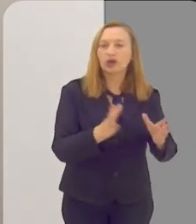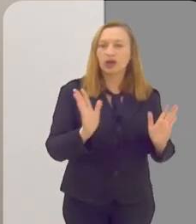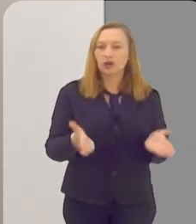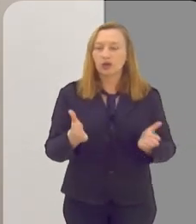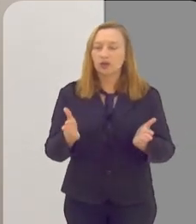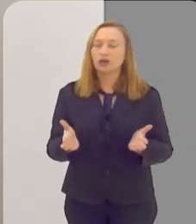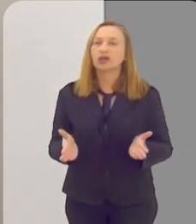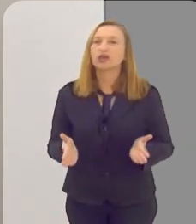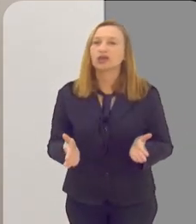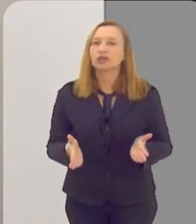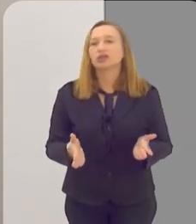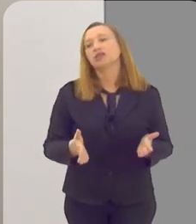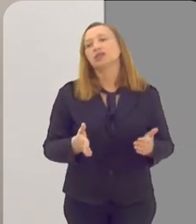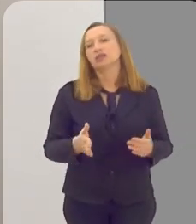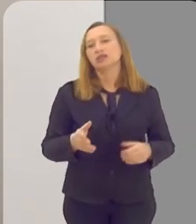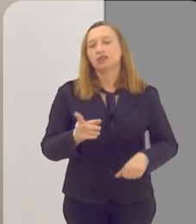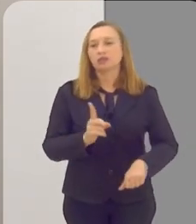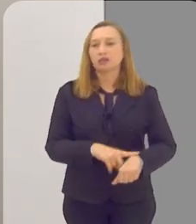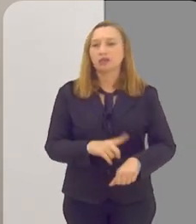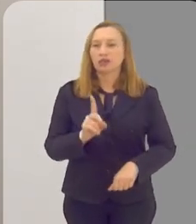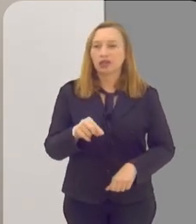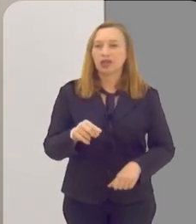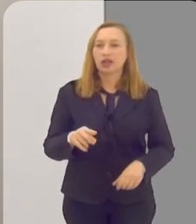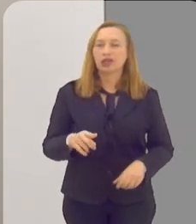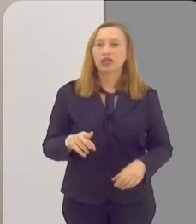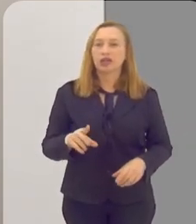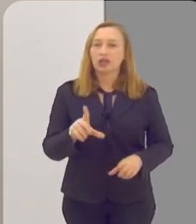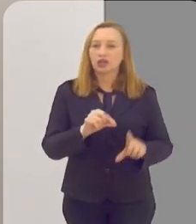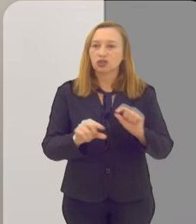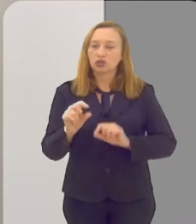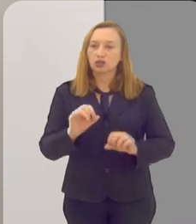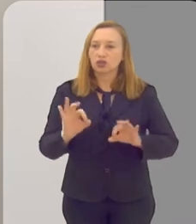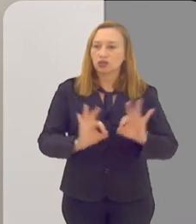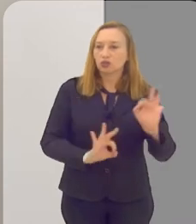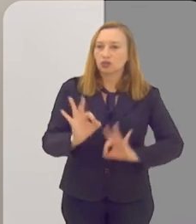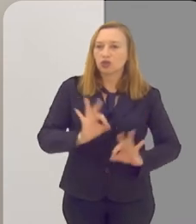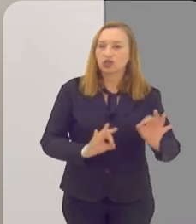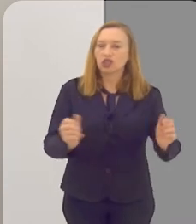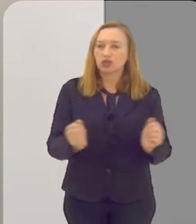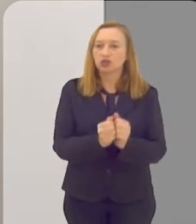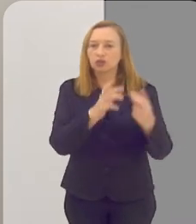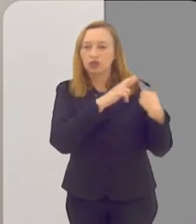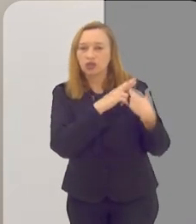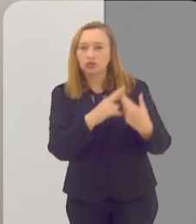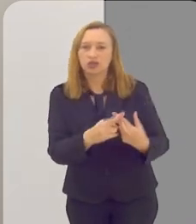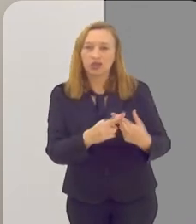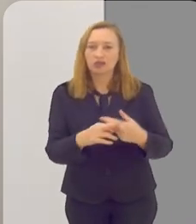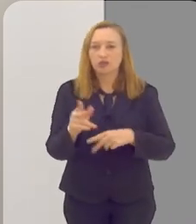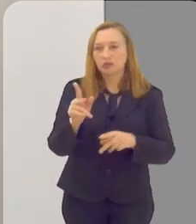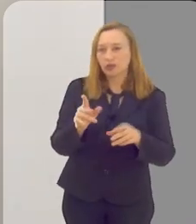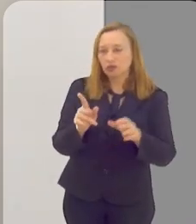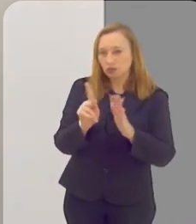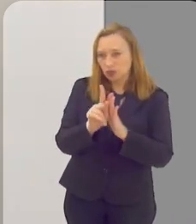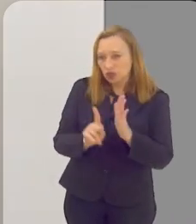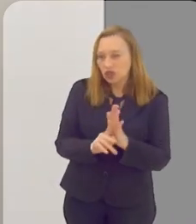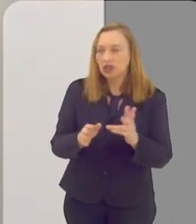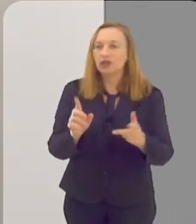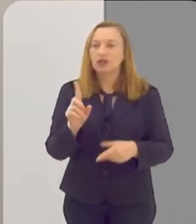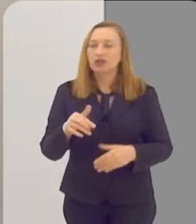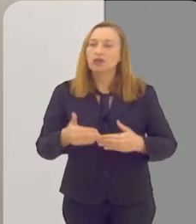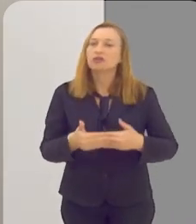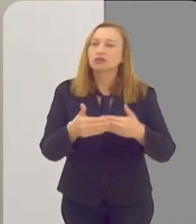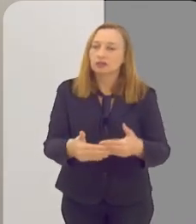redes. Então, agora, a nossa próxima etapa já é definir esses projetos como os responsáveis pelos